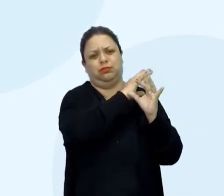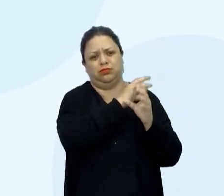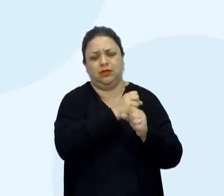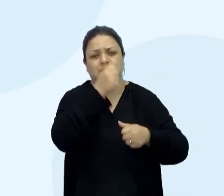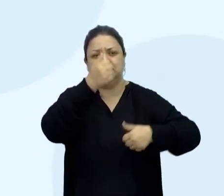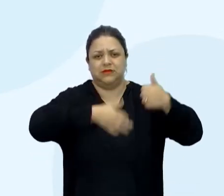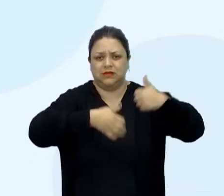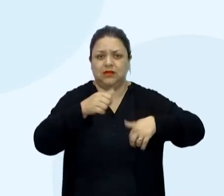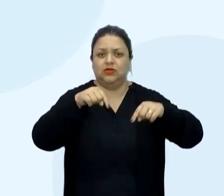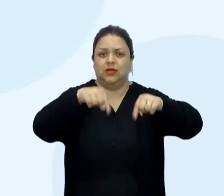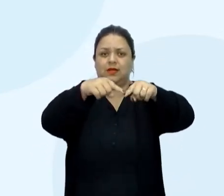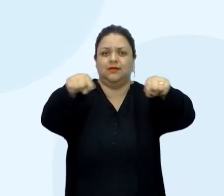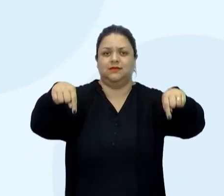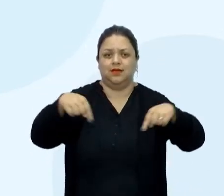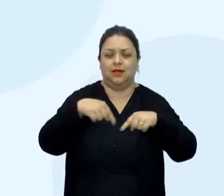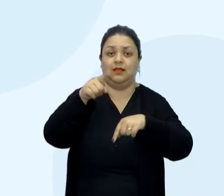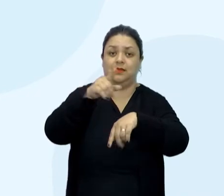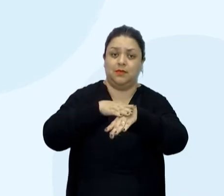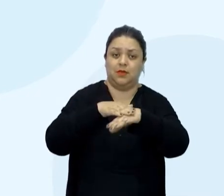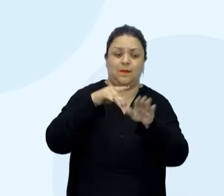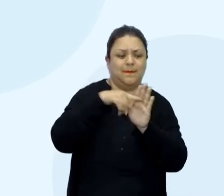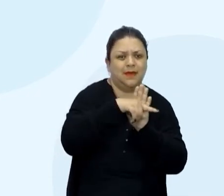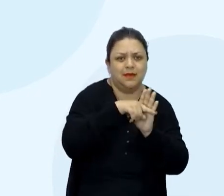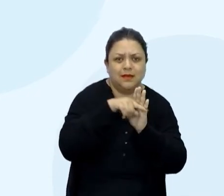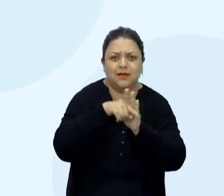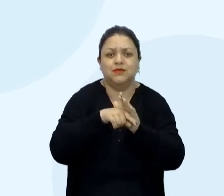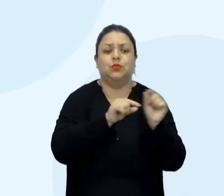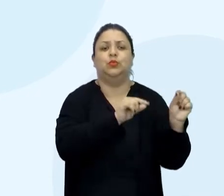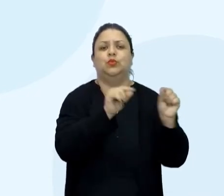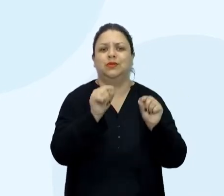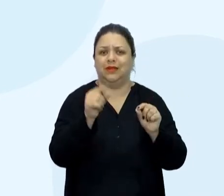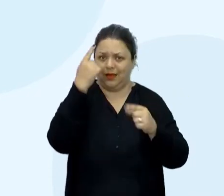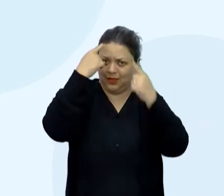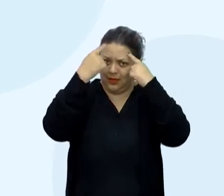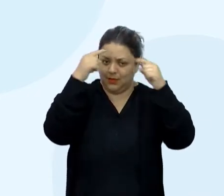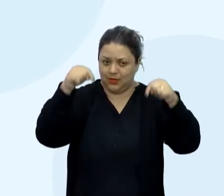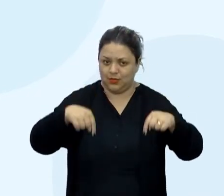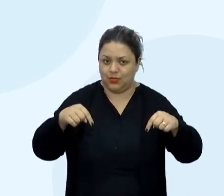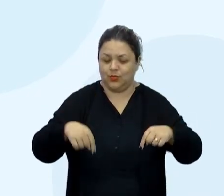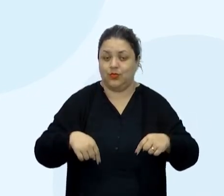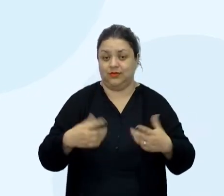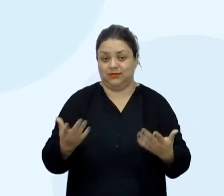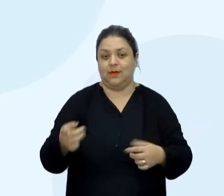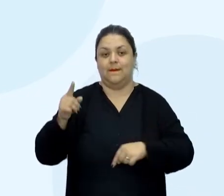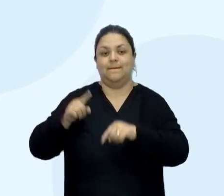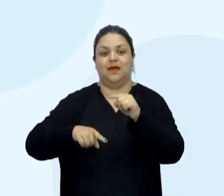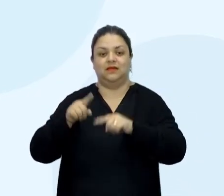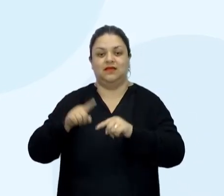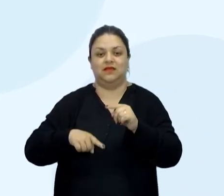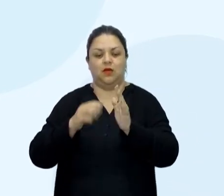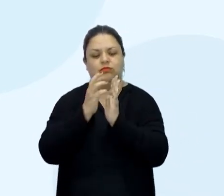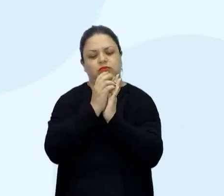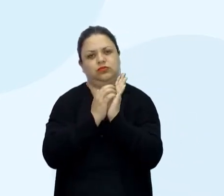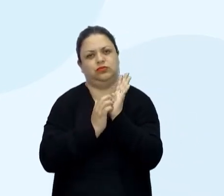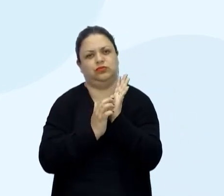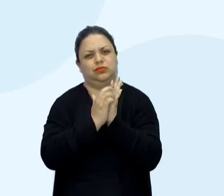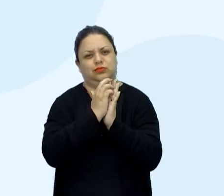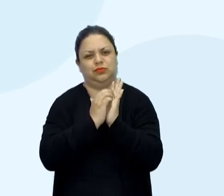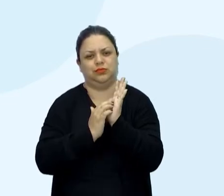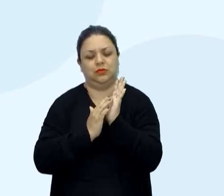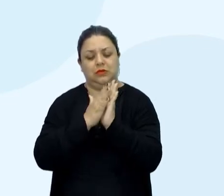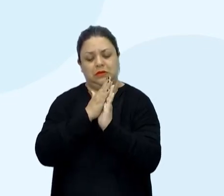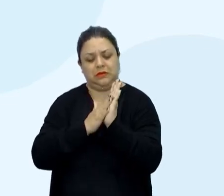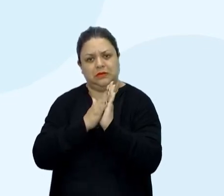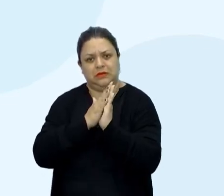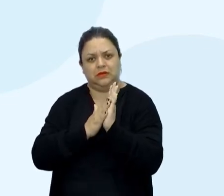nas pesquisas que vocês fizeram, tá? O que são materiais porosos e o que são materiais cerâmicos?